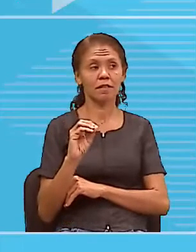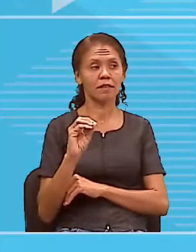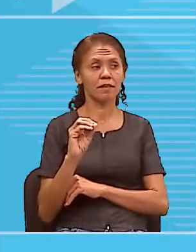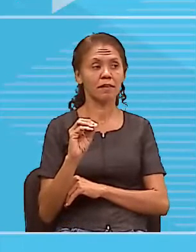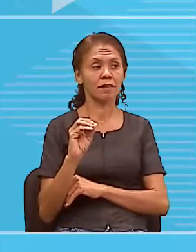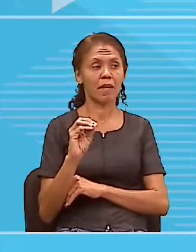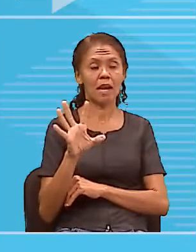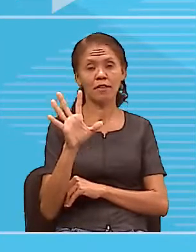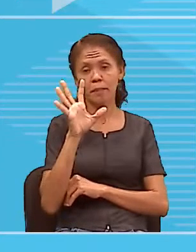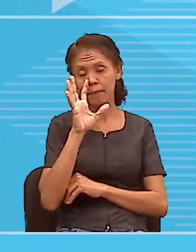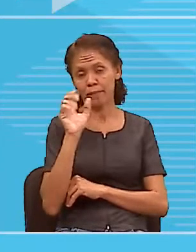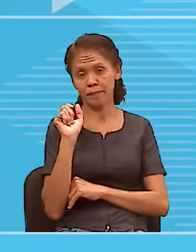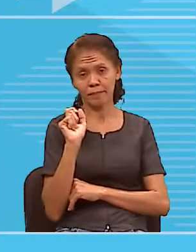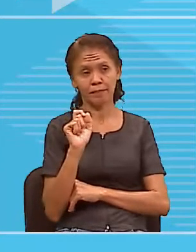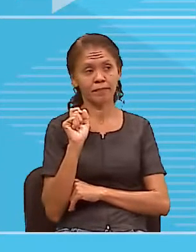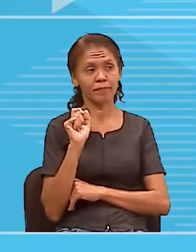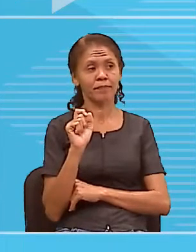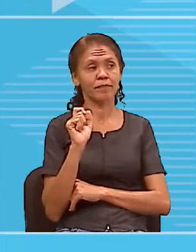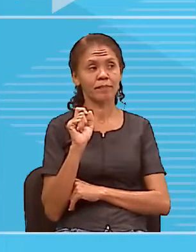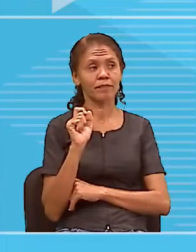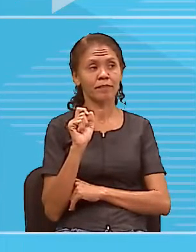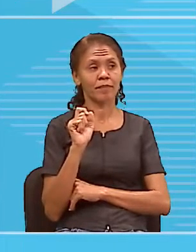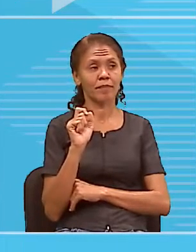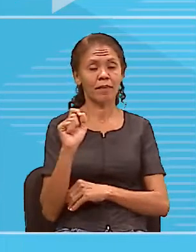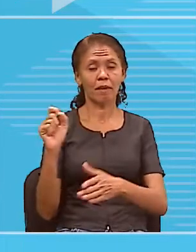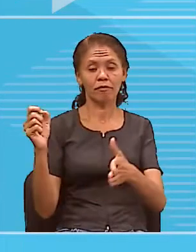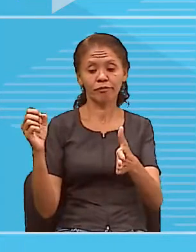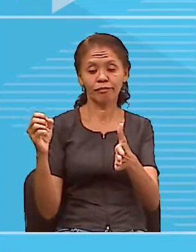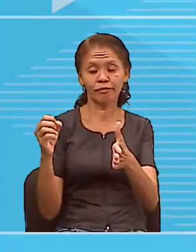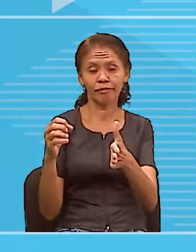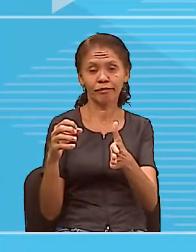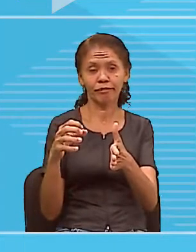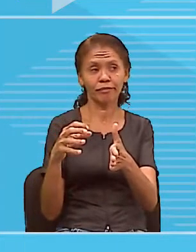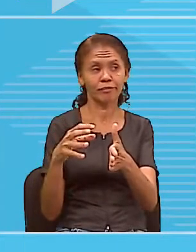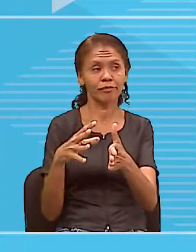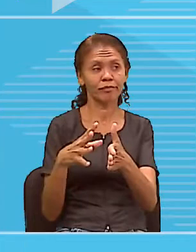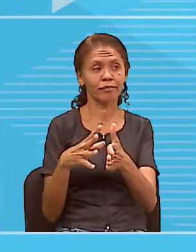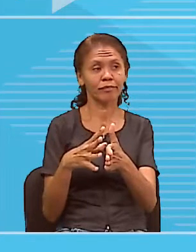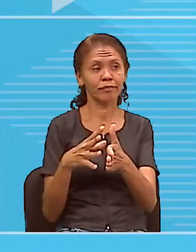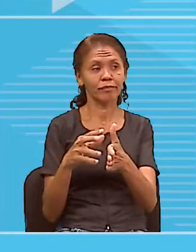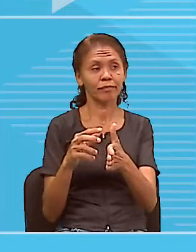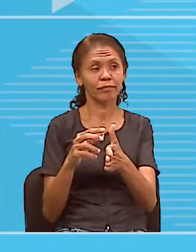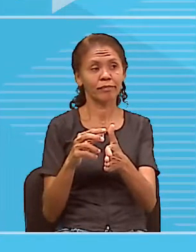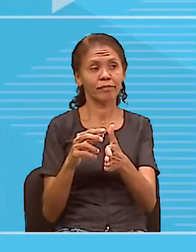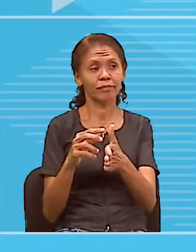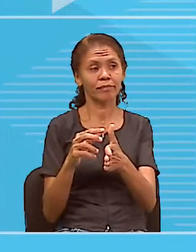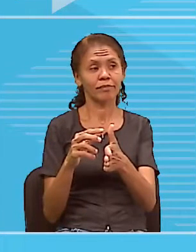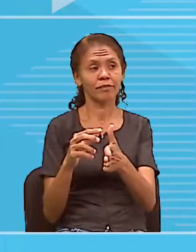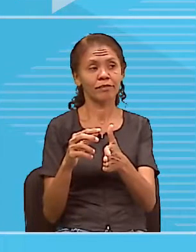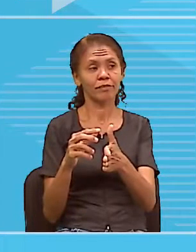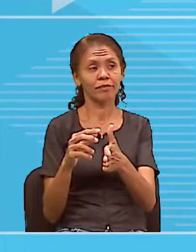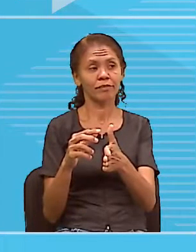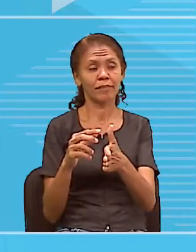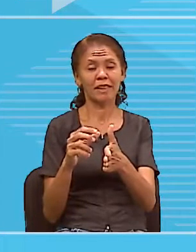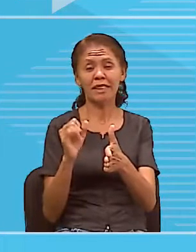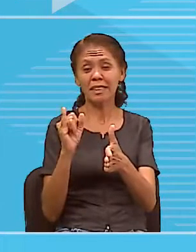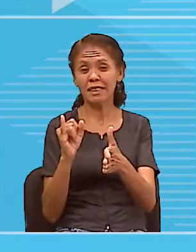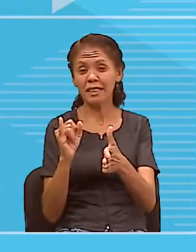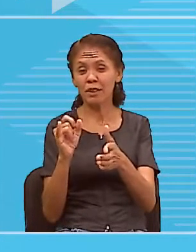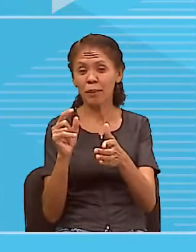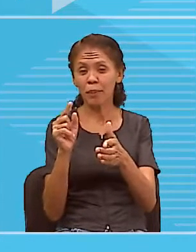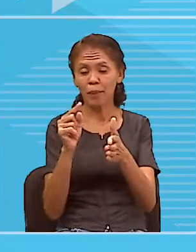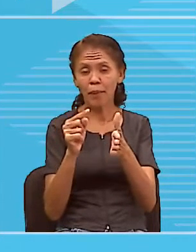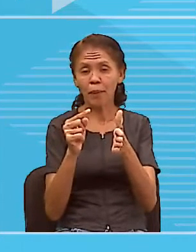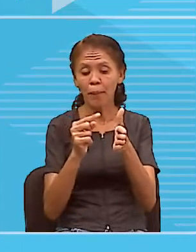observar que mesmo a luz passando por um buraquinho ela consegue se espalhar por todo